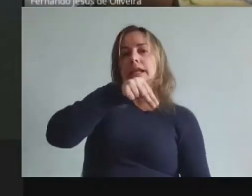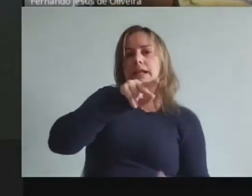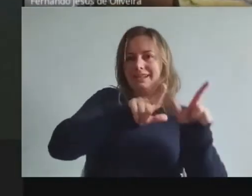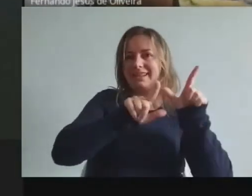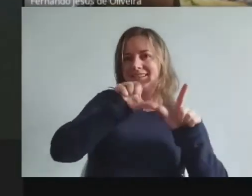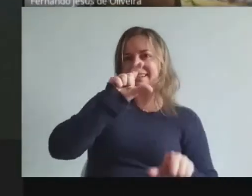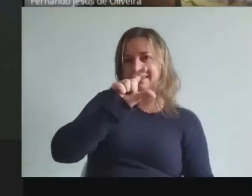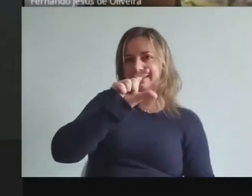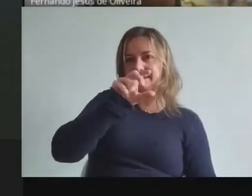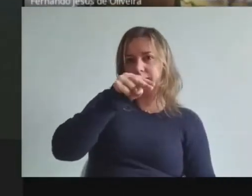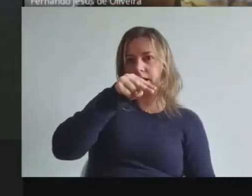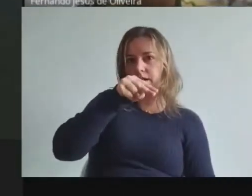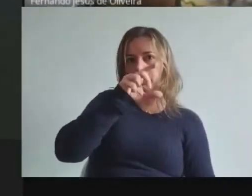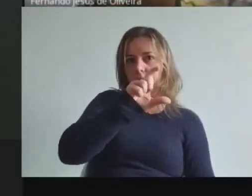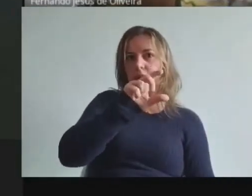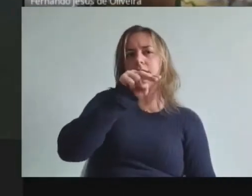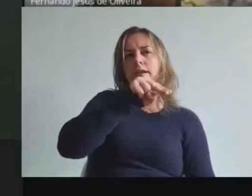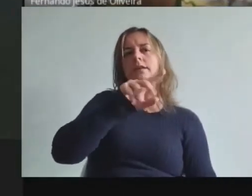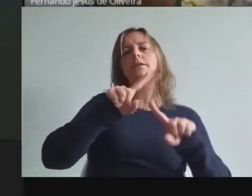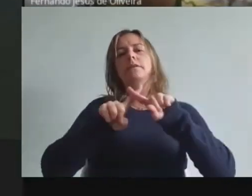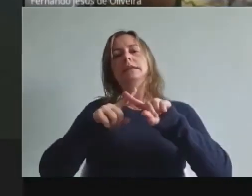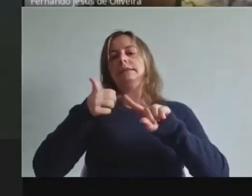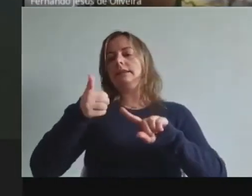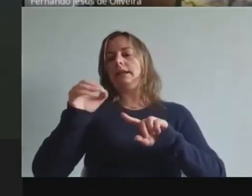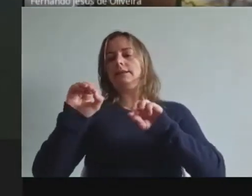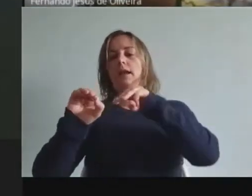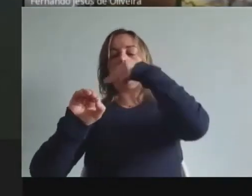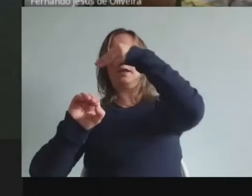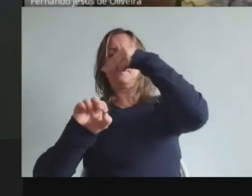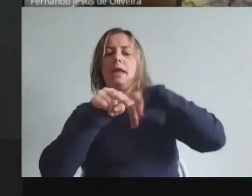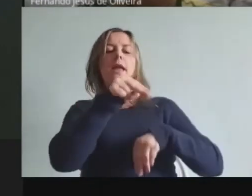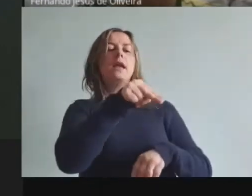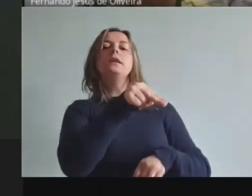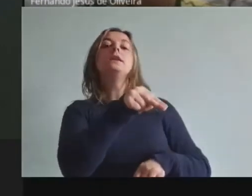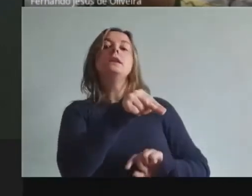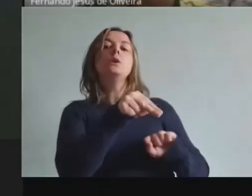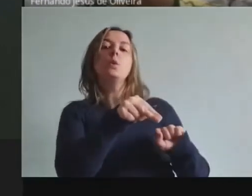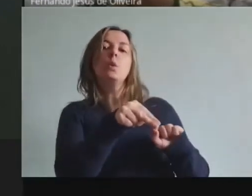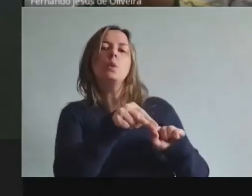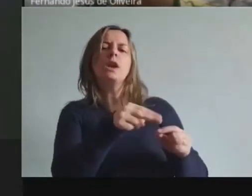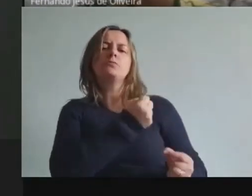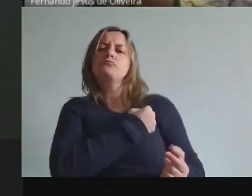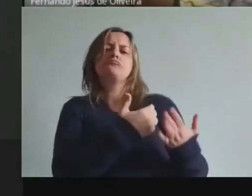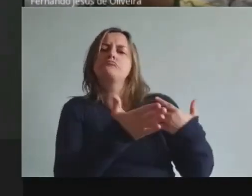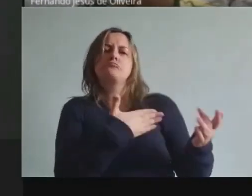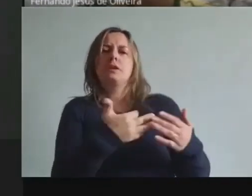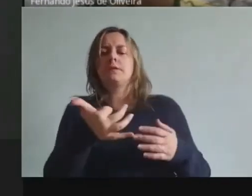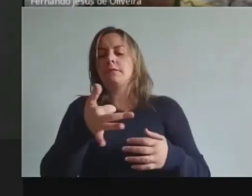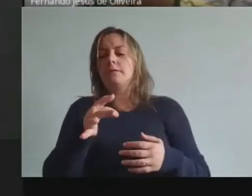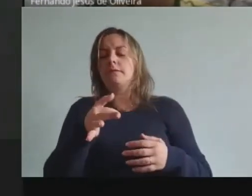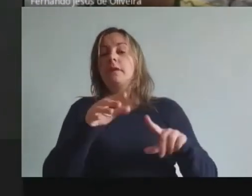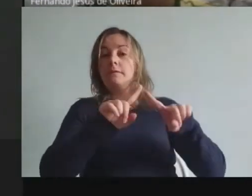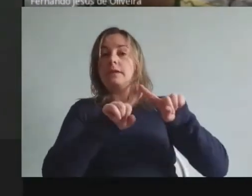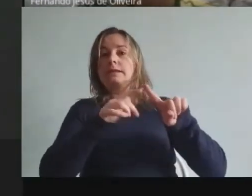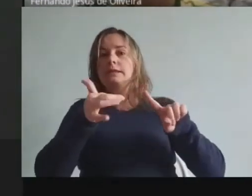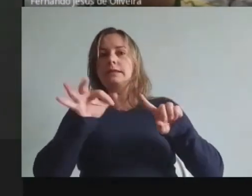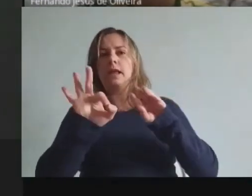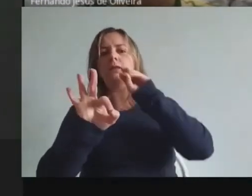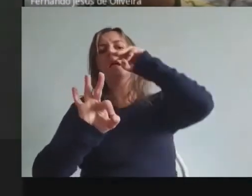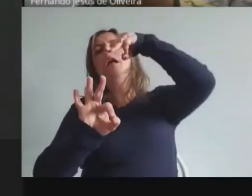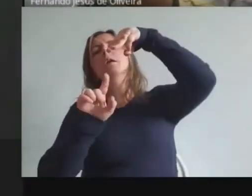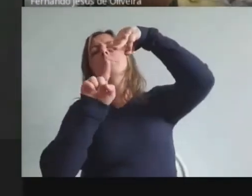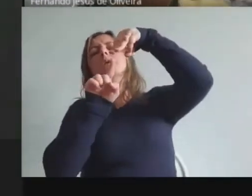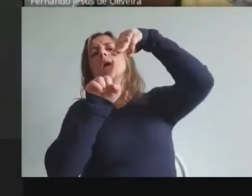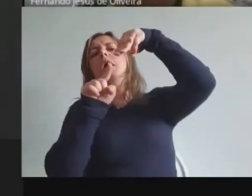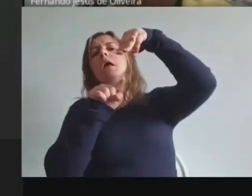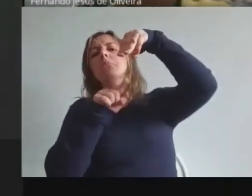n vezes 10 elevado a m. Então, esse n é um número qualquer, vezes 10 elevado a um mzinho, que